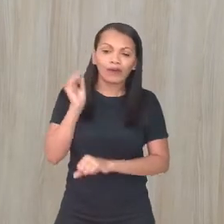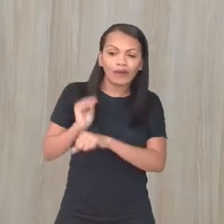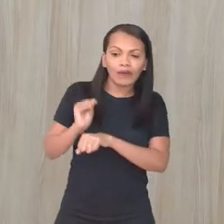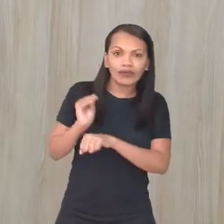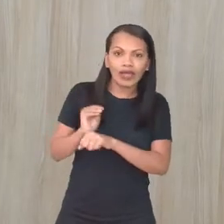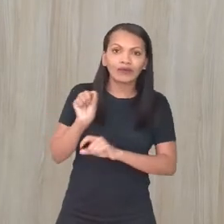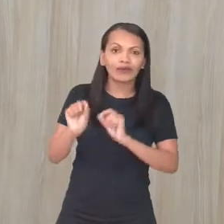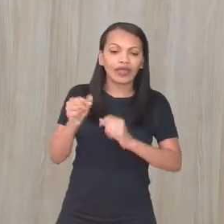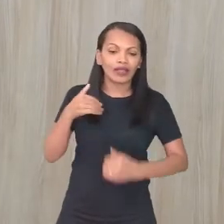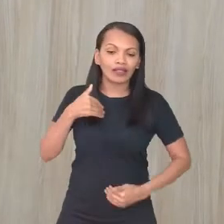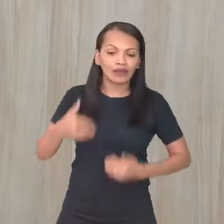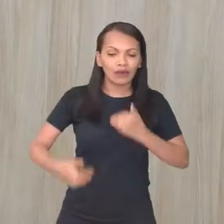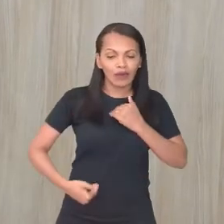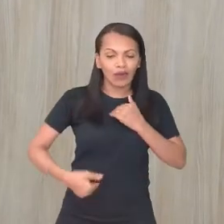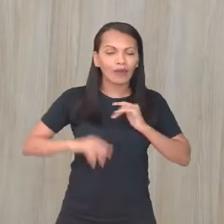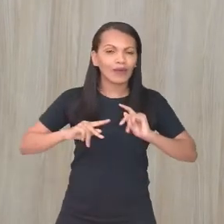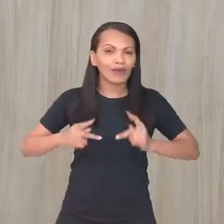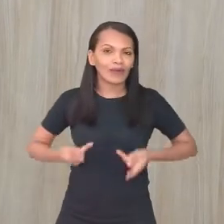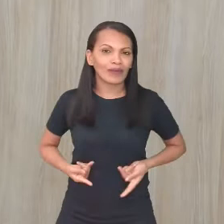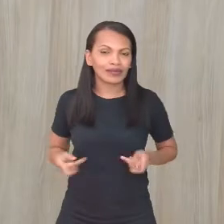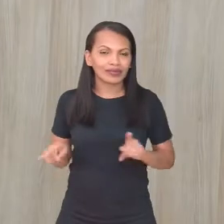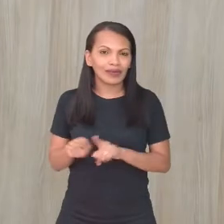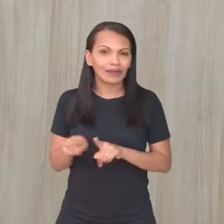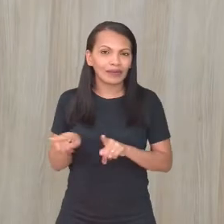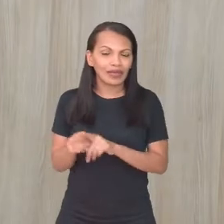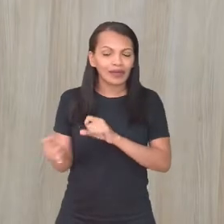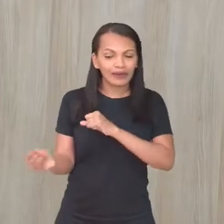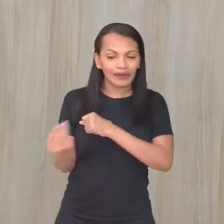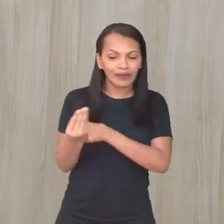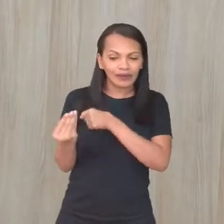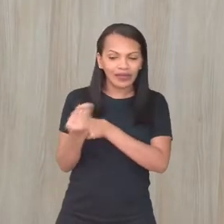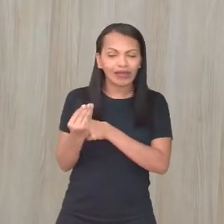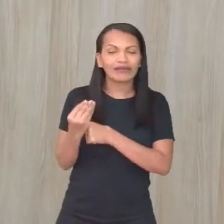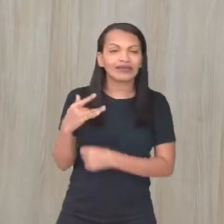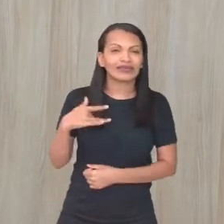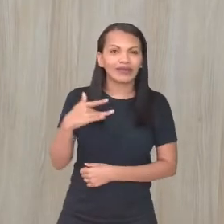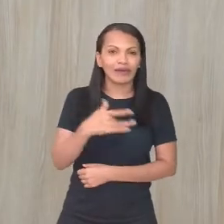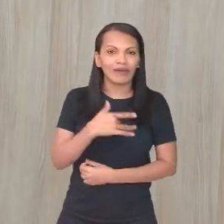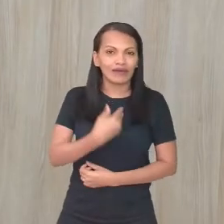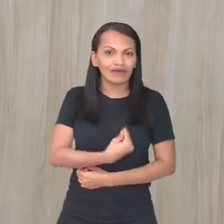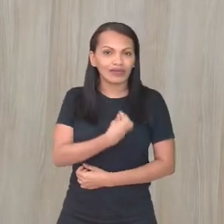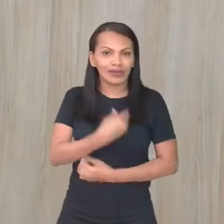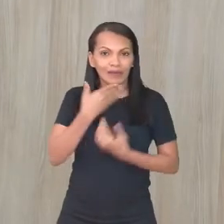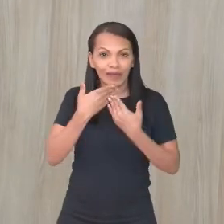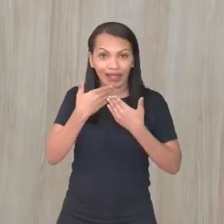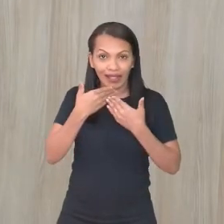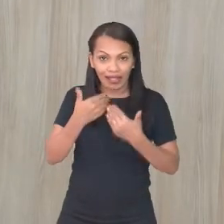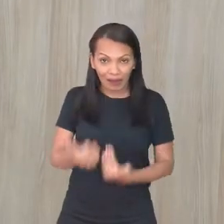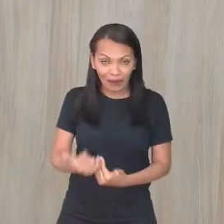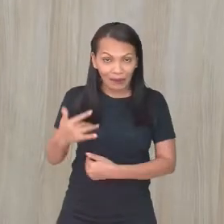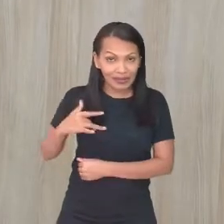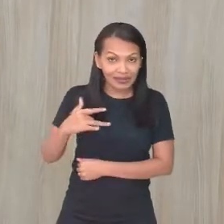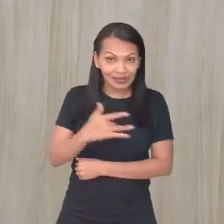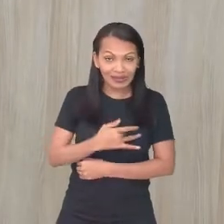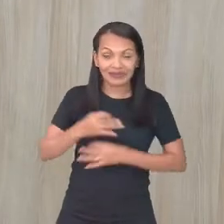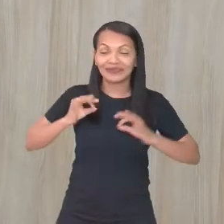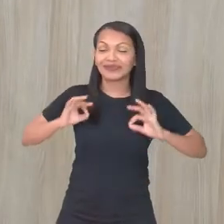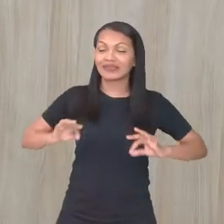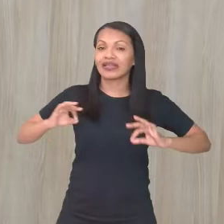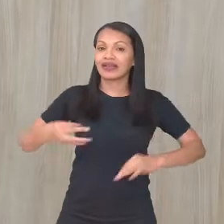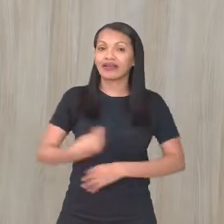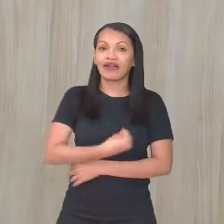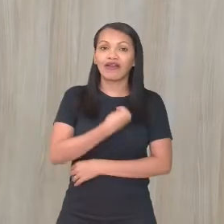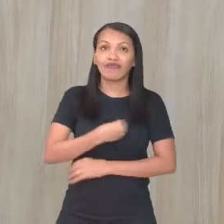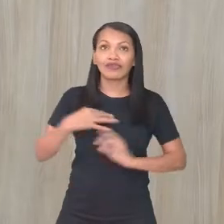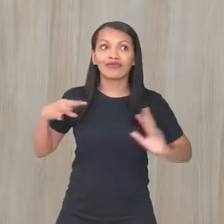corpo humano, de cuidados com a saúde, de como a gente pode ter uma vida melhor, uma vida mais ativa, uma vida mais saudável. Mas e a vida em